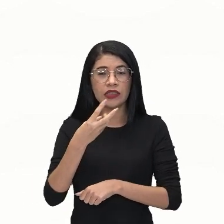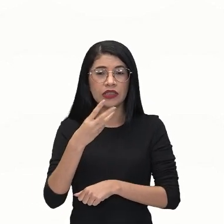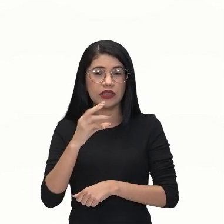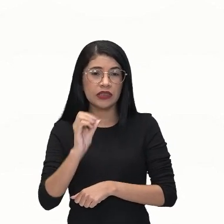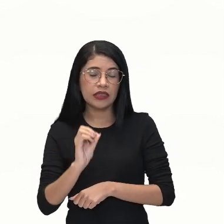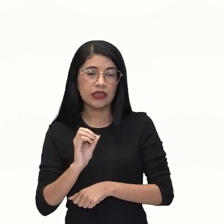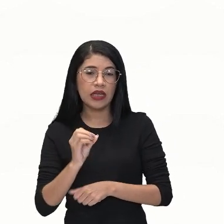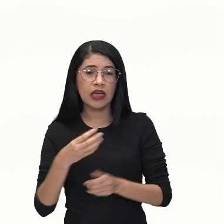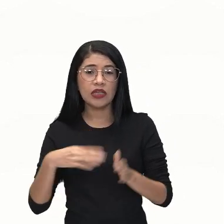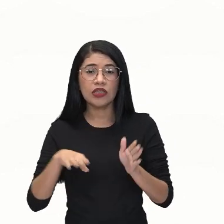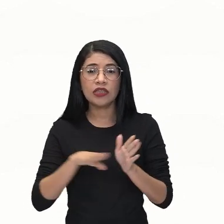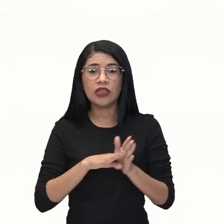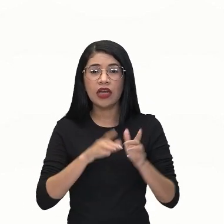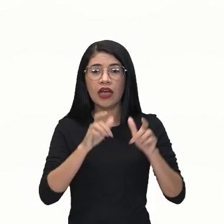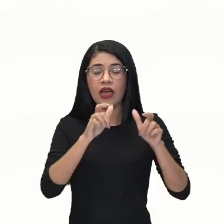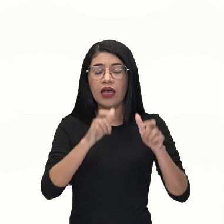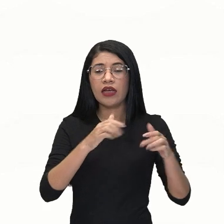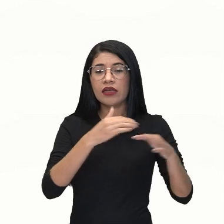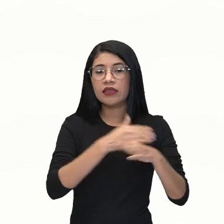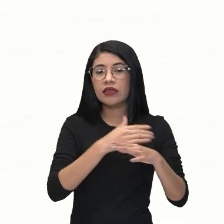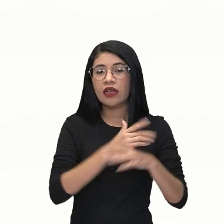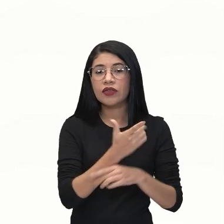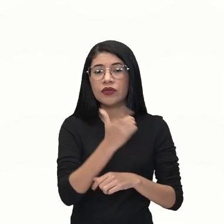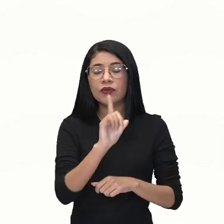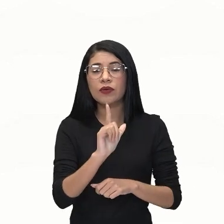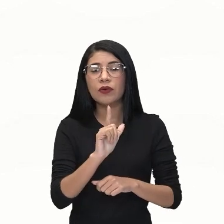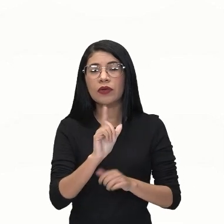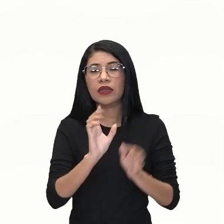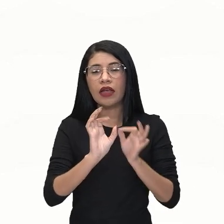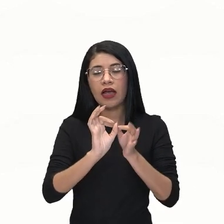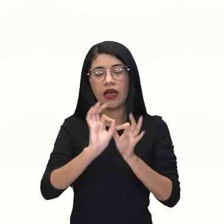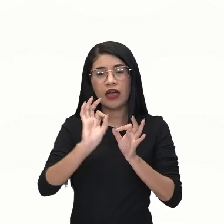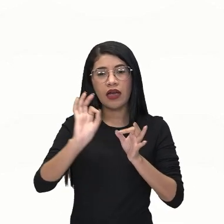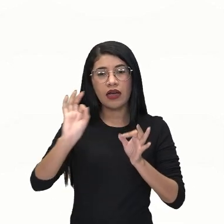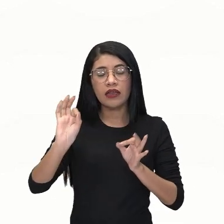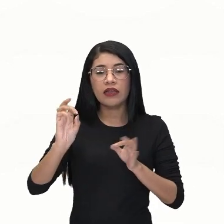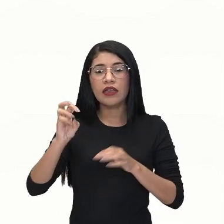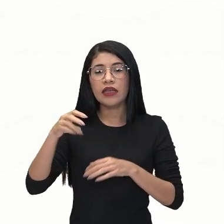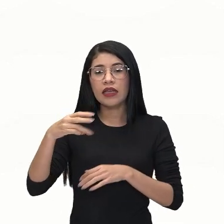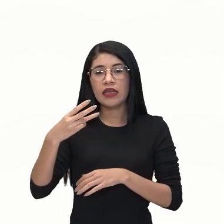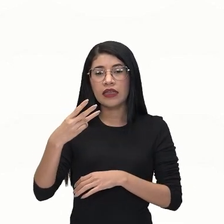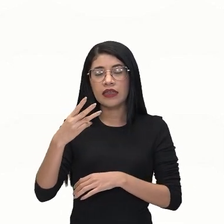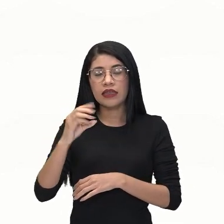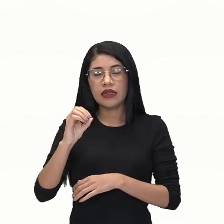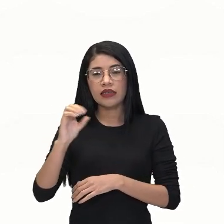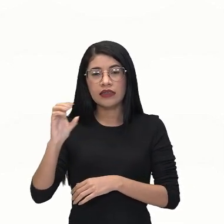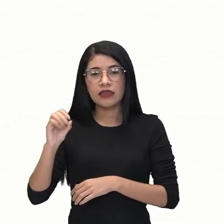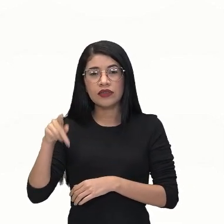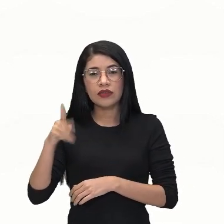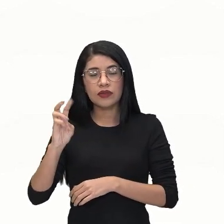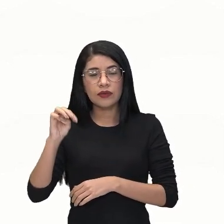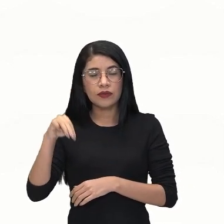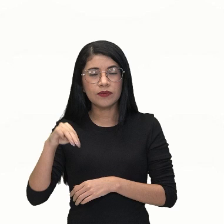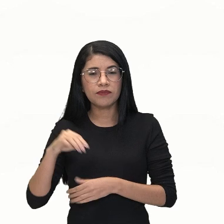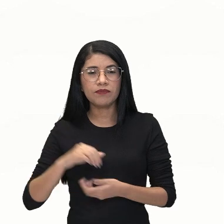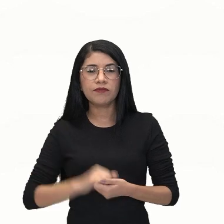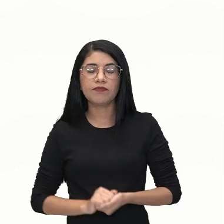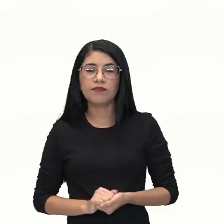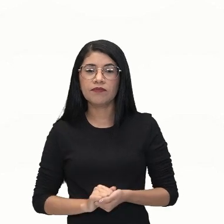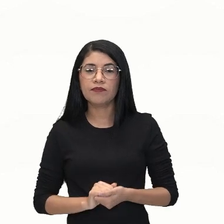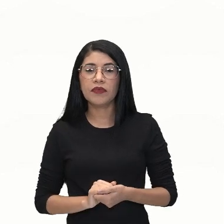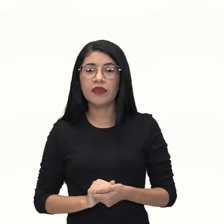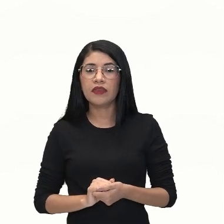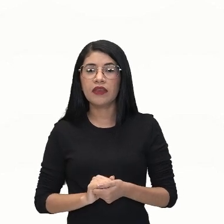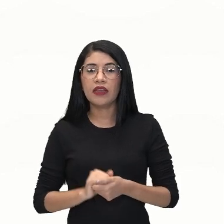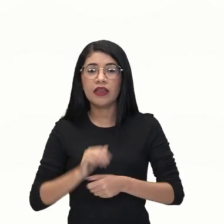carro chegará à próxima cidade, que está situada no quilômetro 300 dessa rodovia? Vamos aqui desenhar